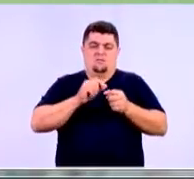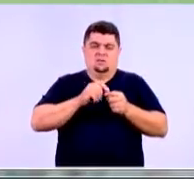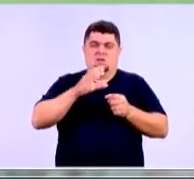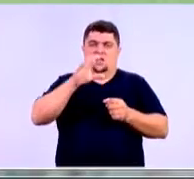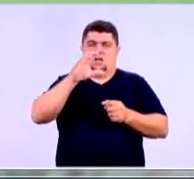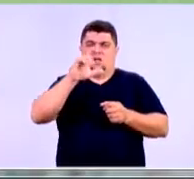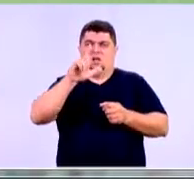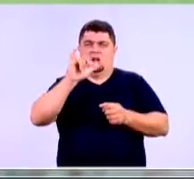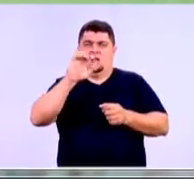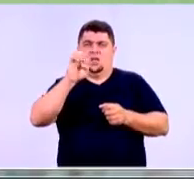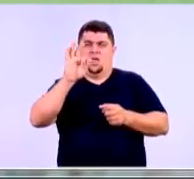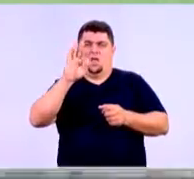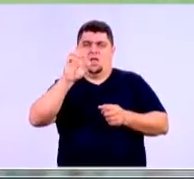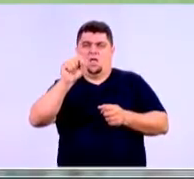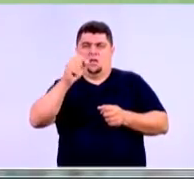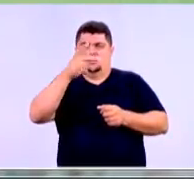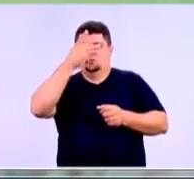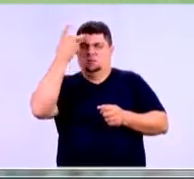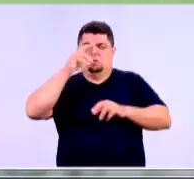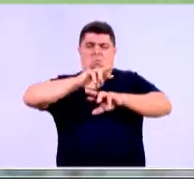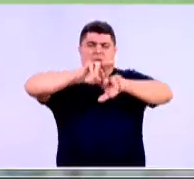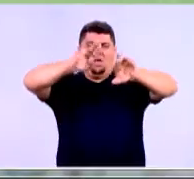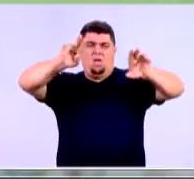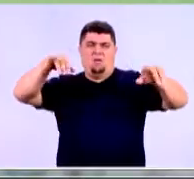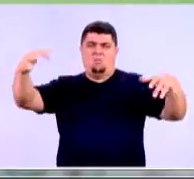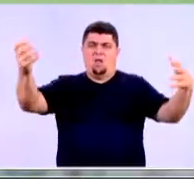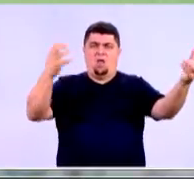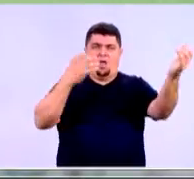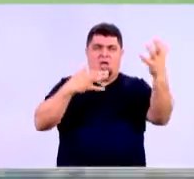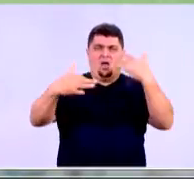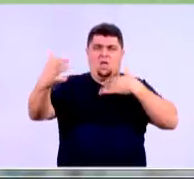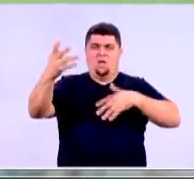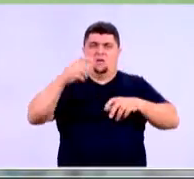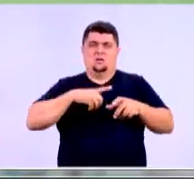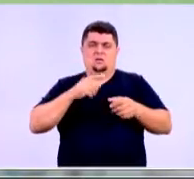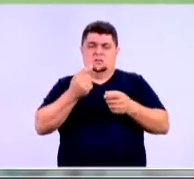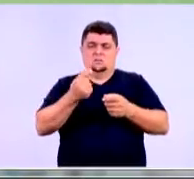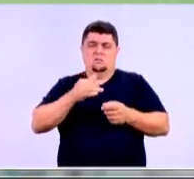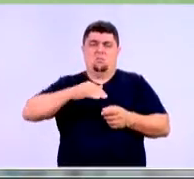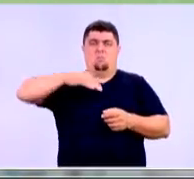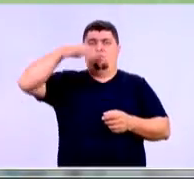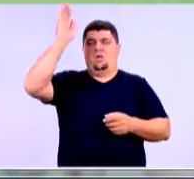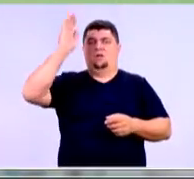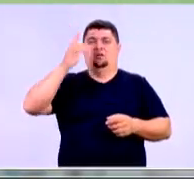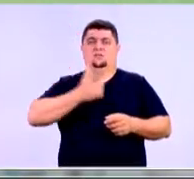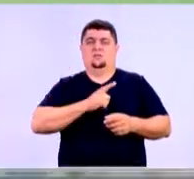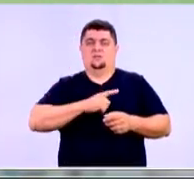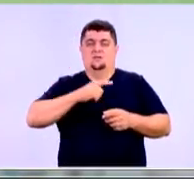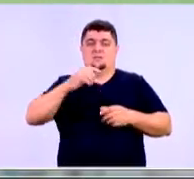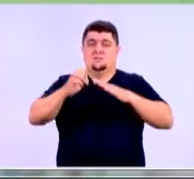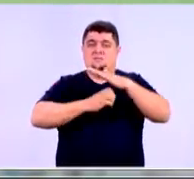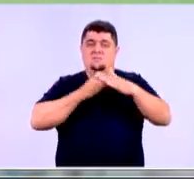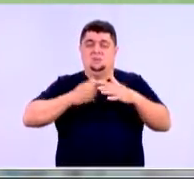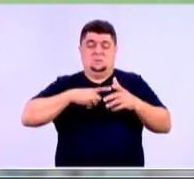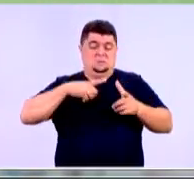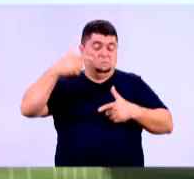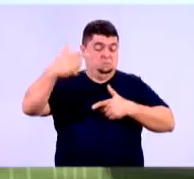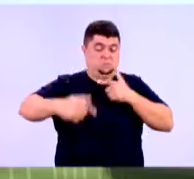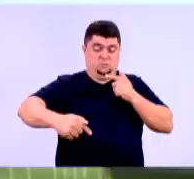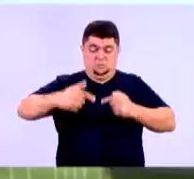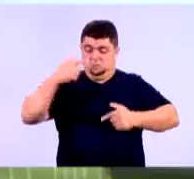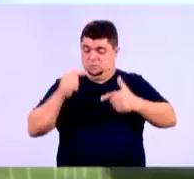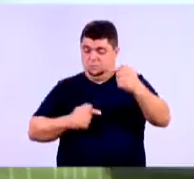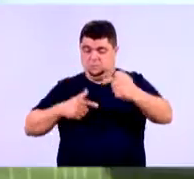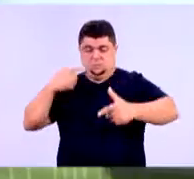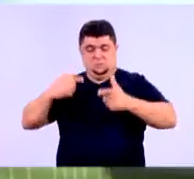clientes fiéis e alavancar suas receitas. Ou seja, gente, as empresas estão concorrendo cada vez mais. O